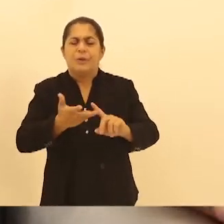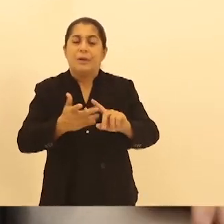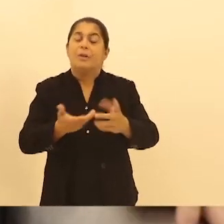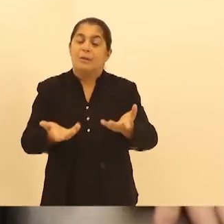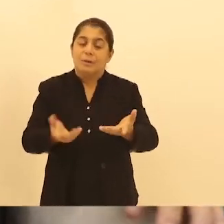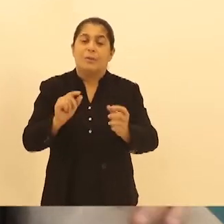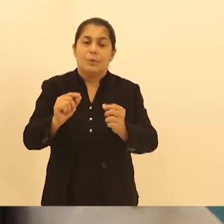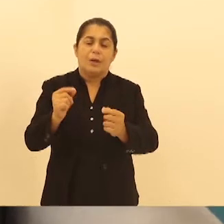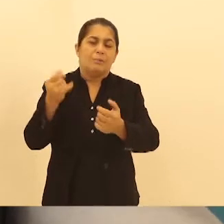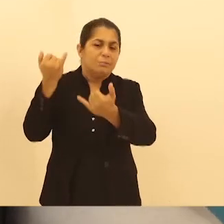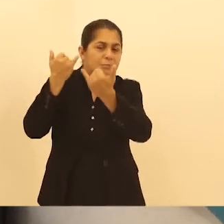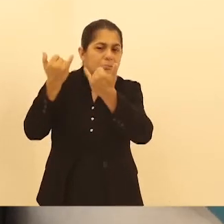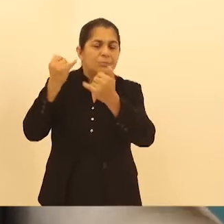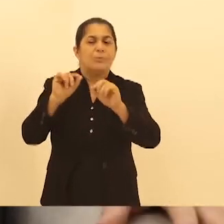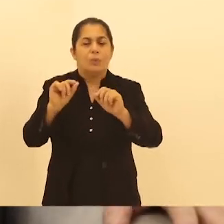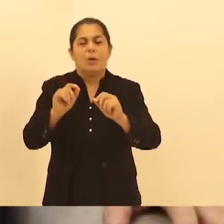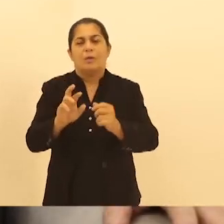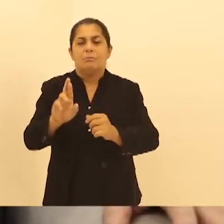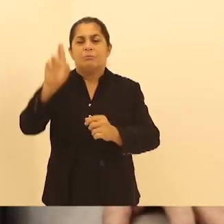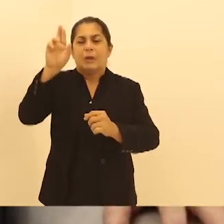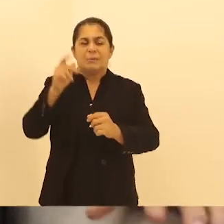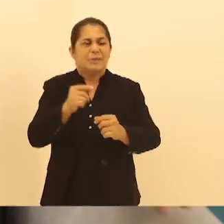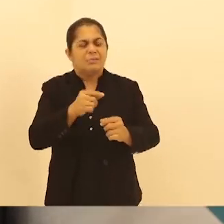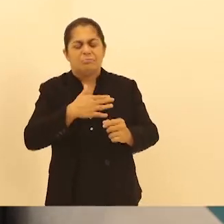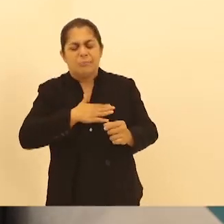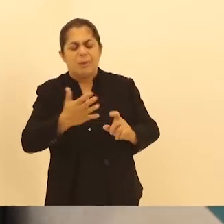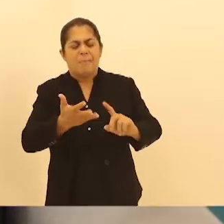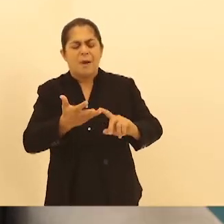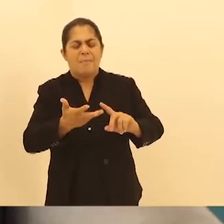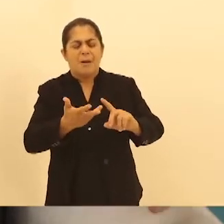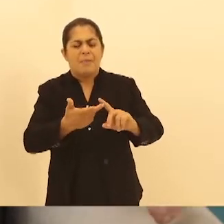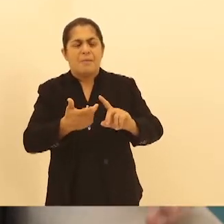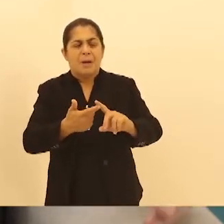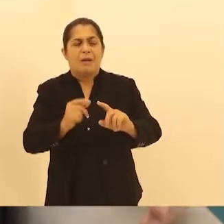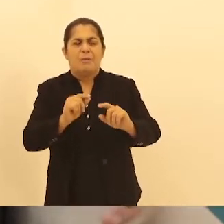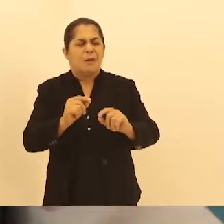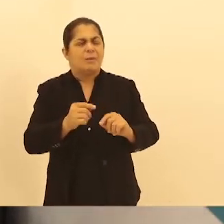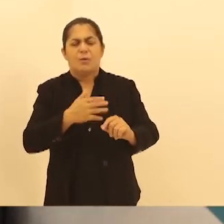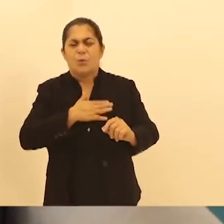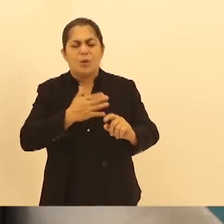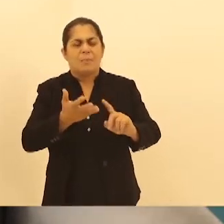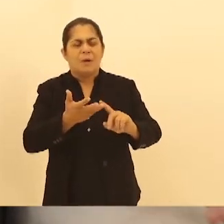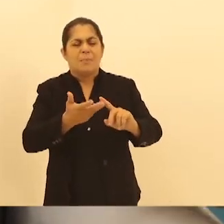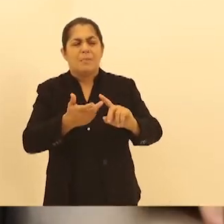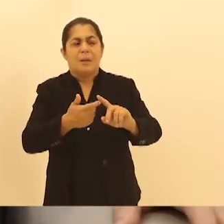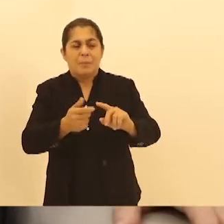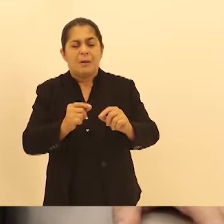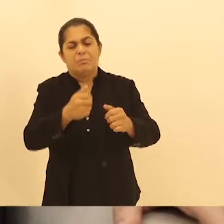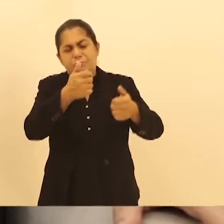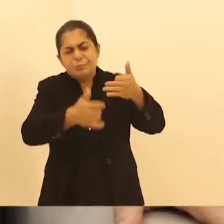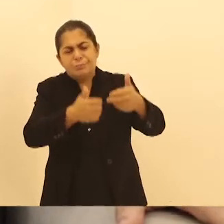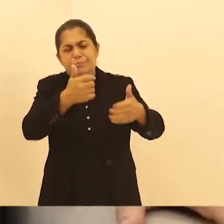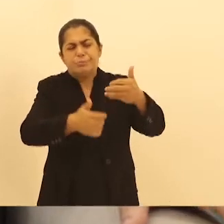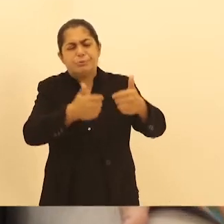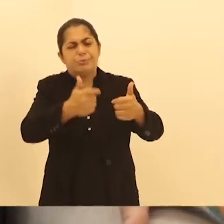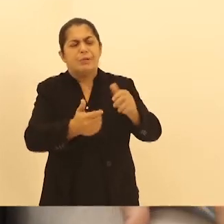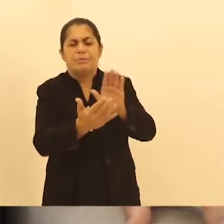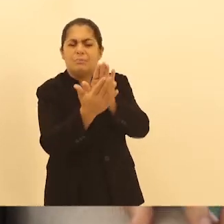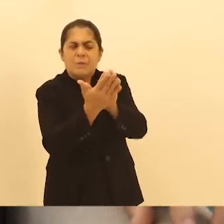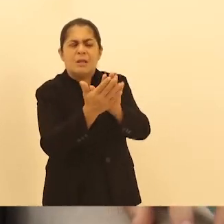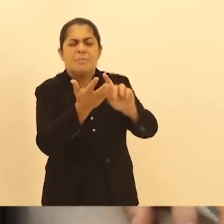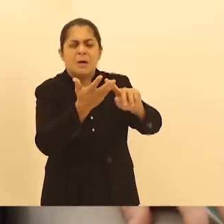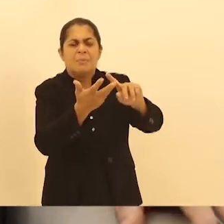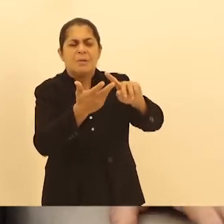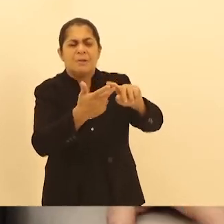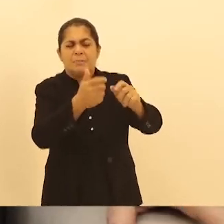entre aquilo que o cidadão quer despertar grande o